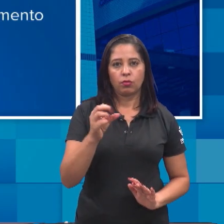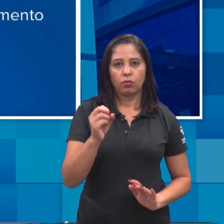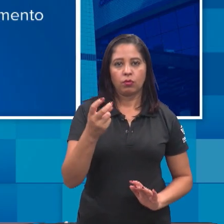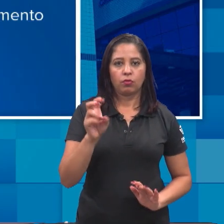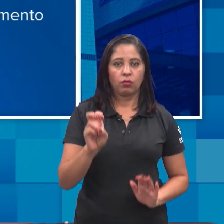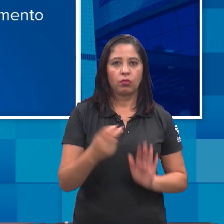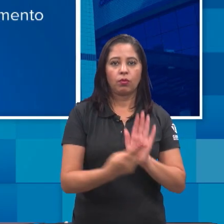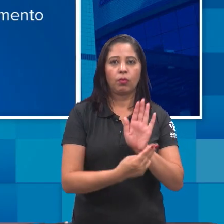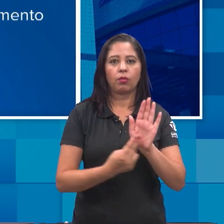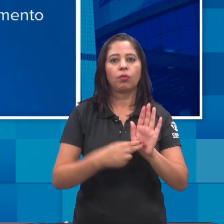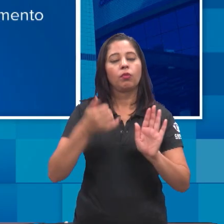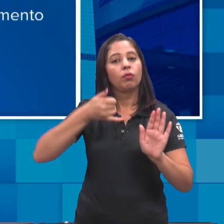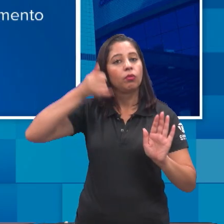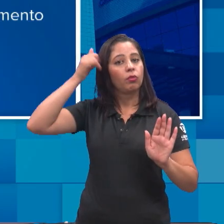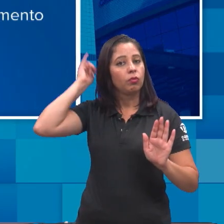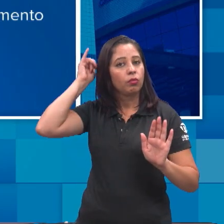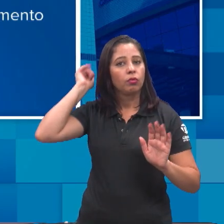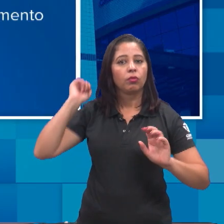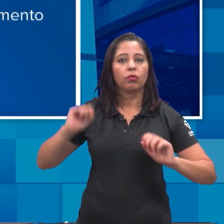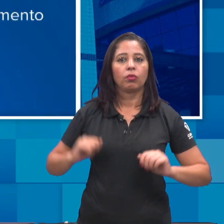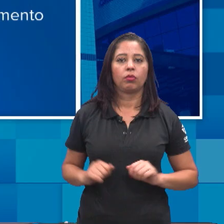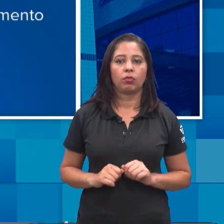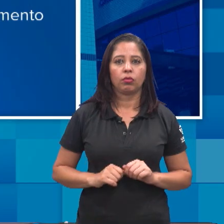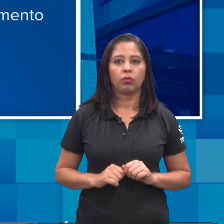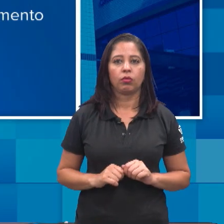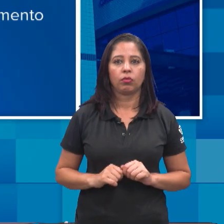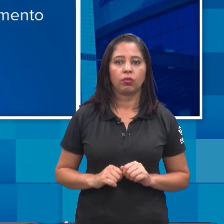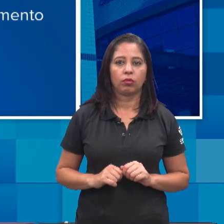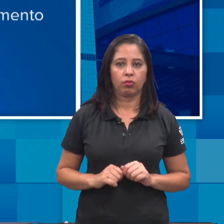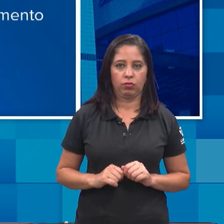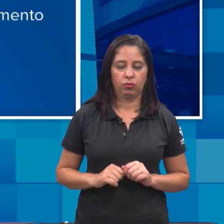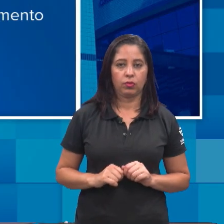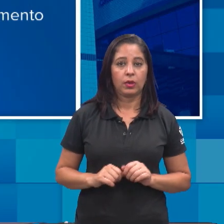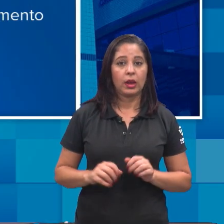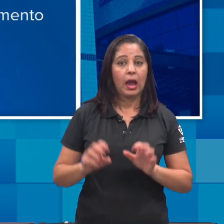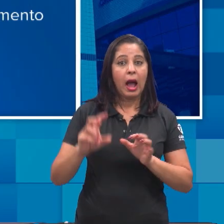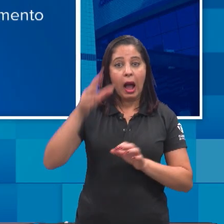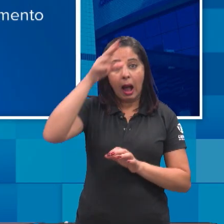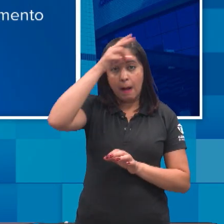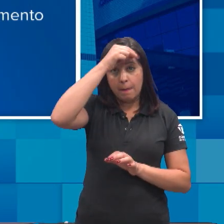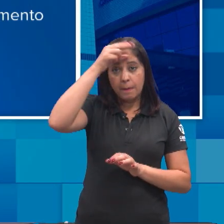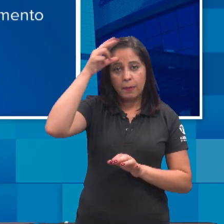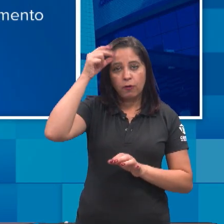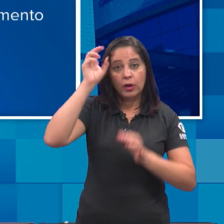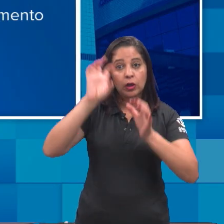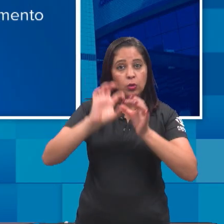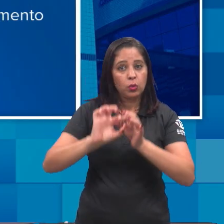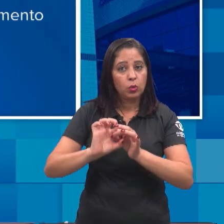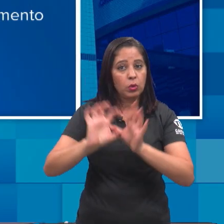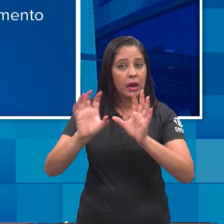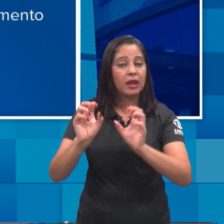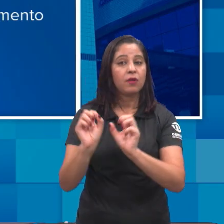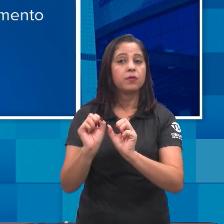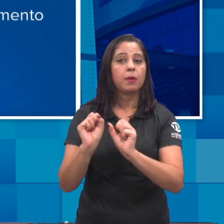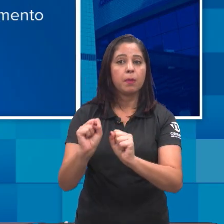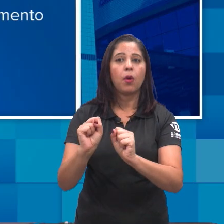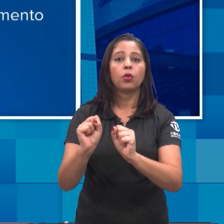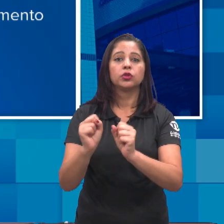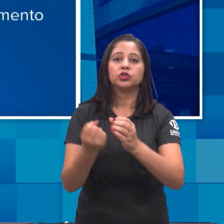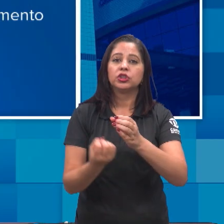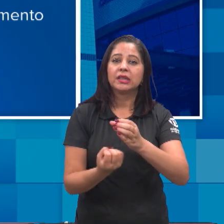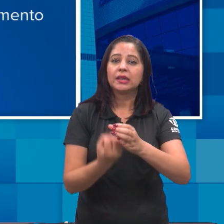143/2025, autoria vereador Sidney Campos. Autoriza o Poder Executivo Municipal a implantar